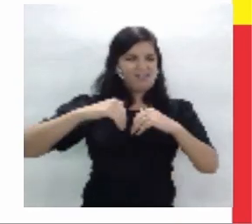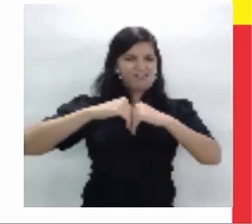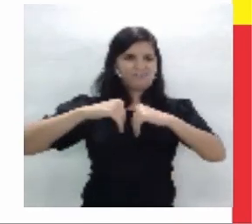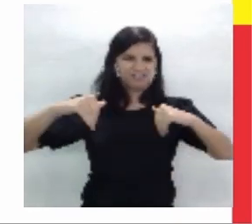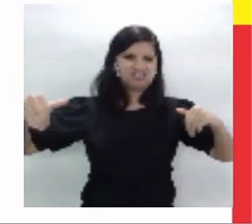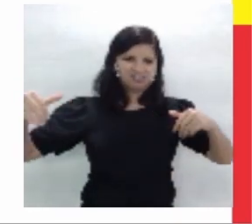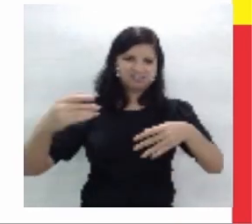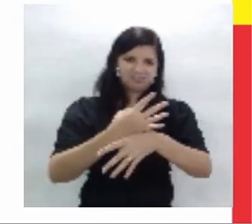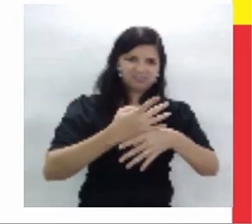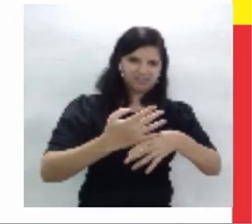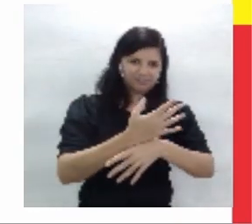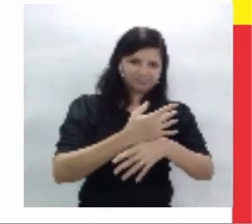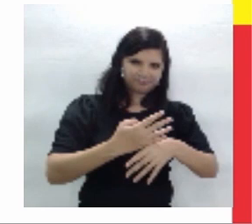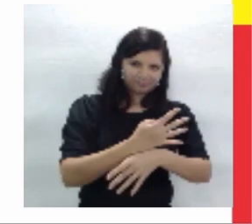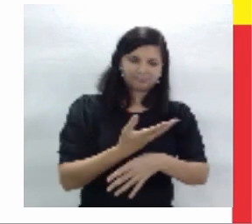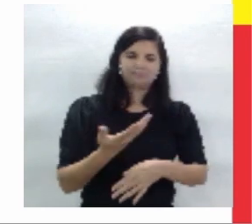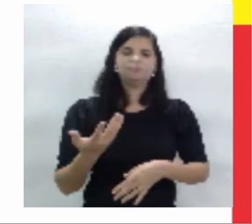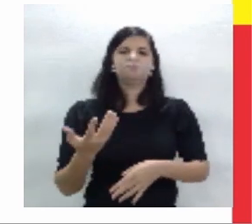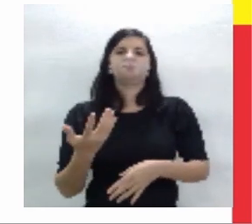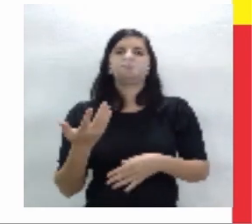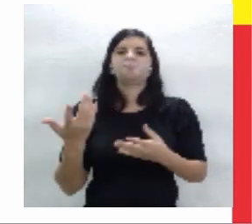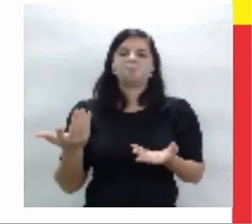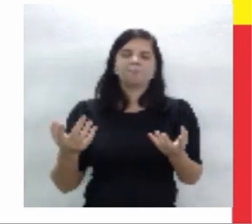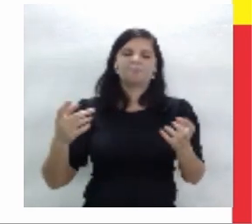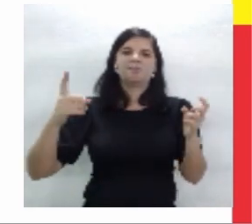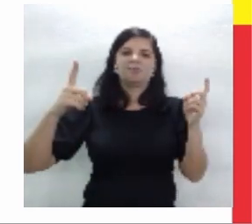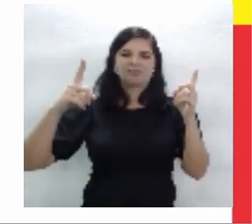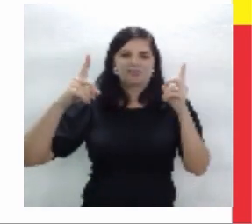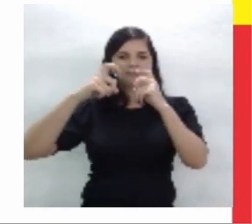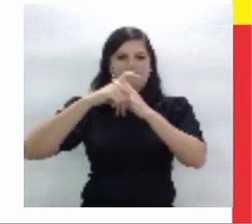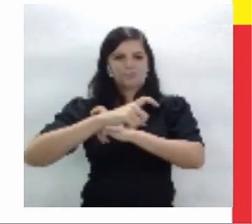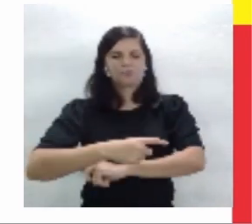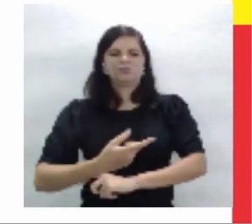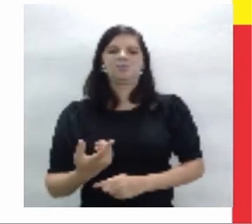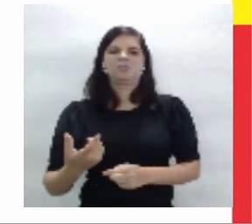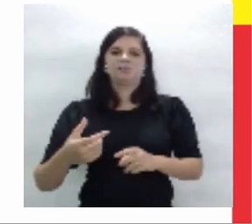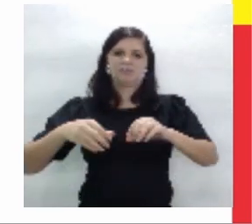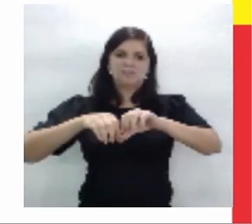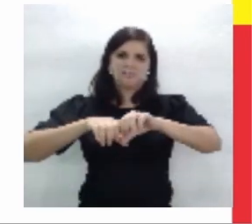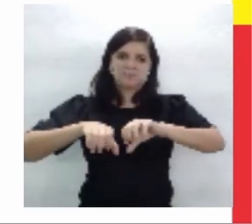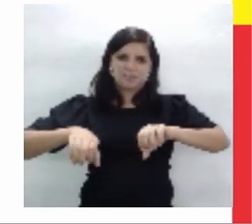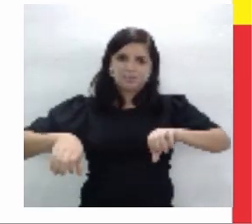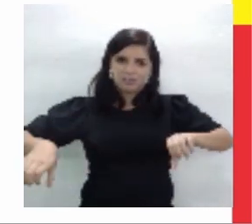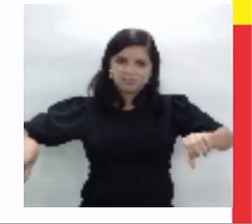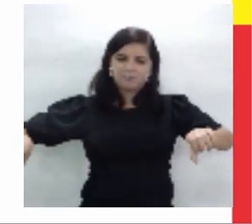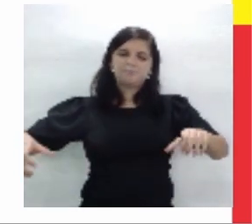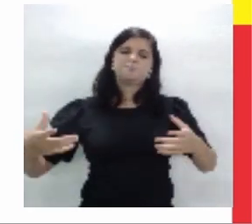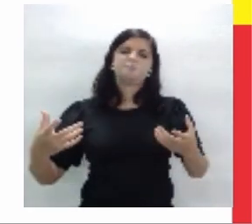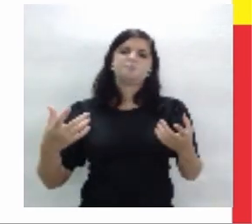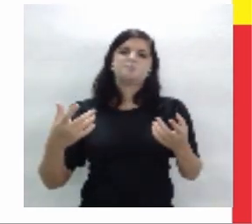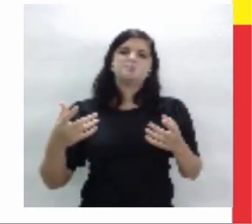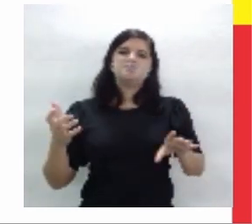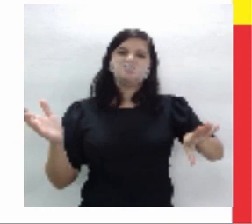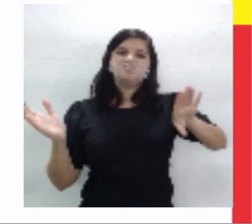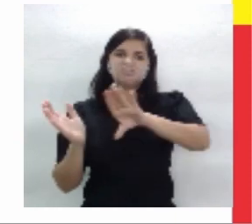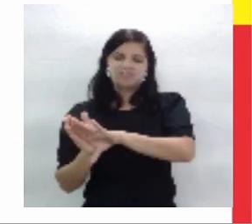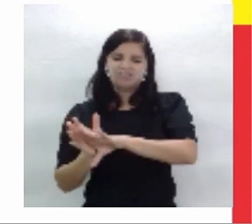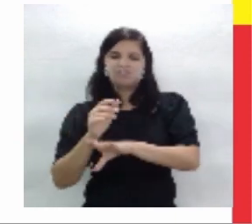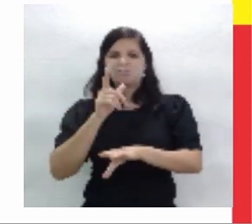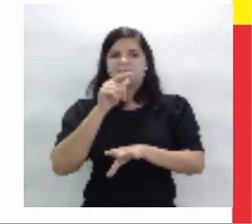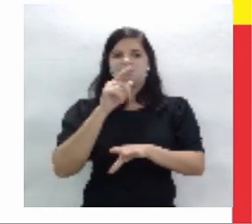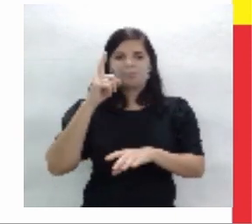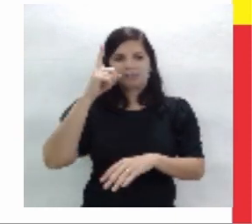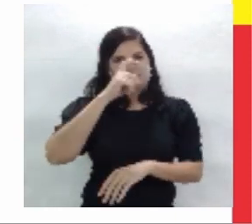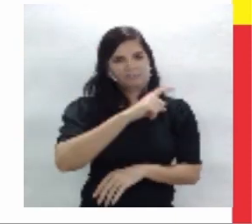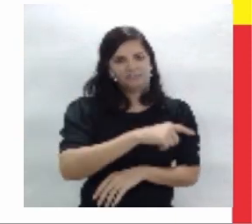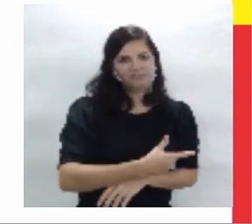dos centros urbanos, elas têm maior dificuldade na questão de encanação, na questão da chegada da água limpa